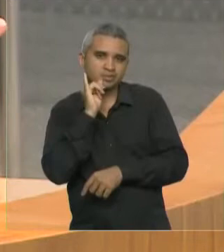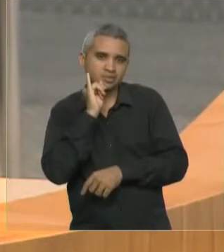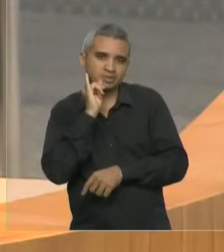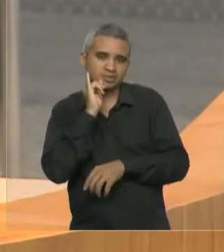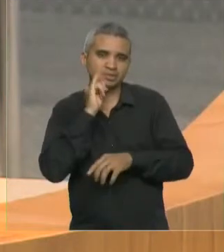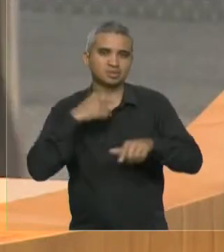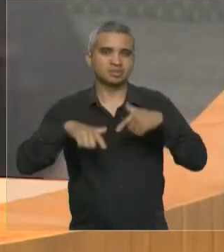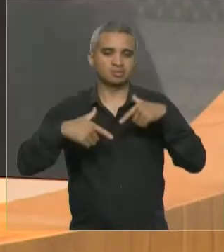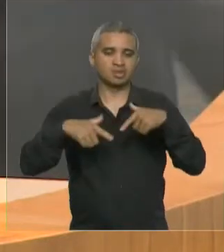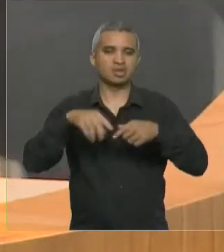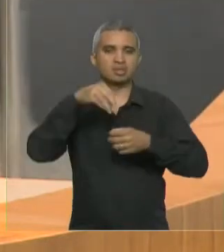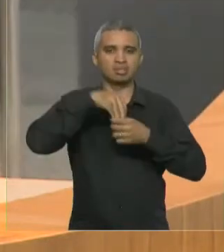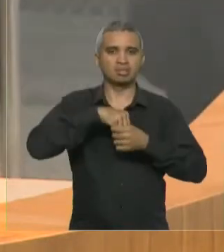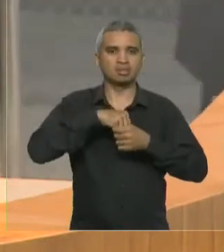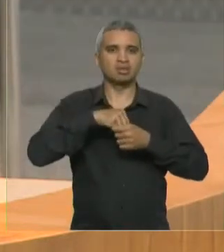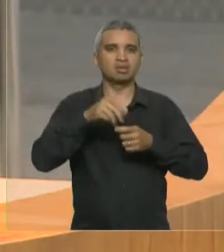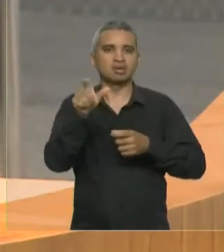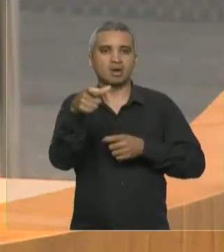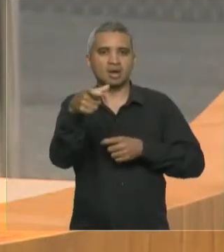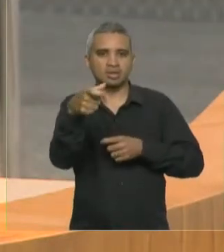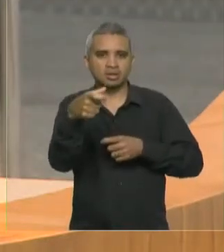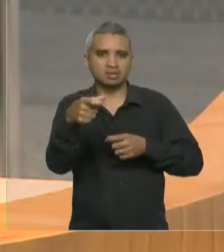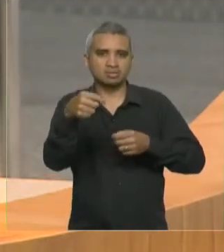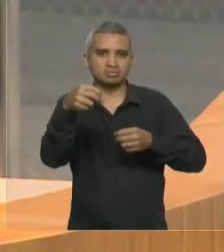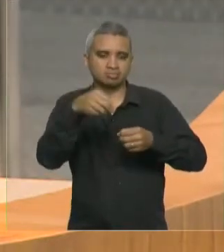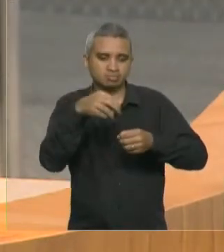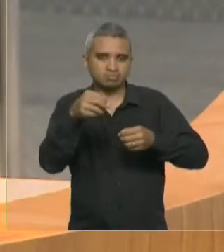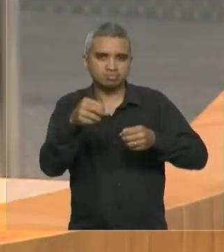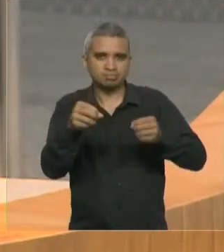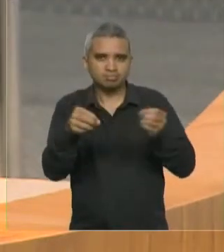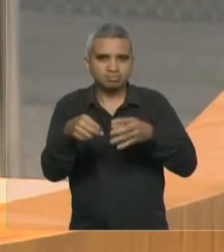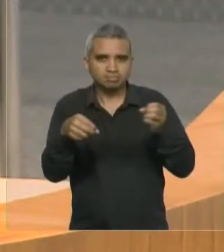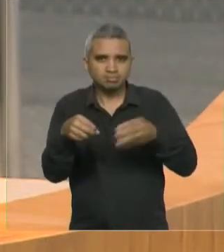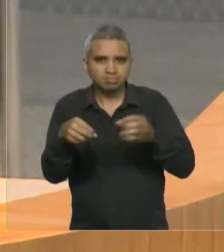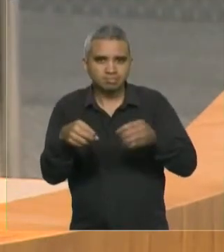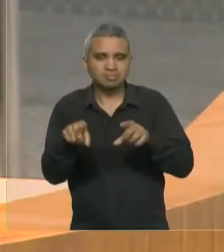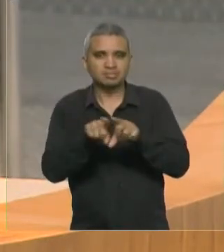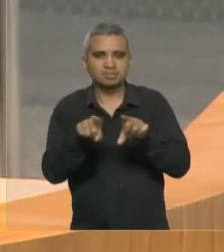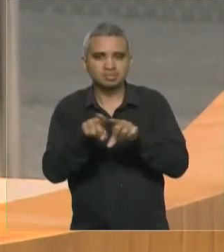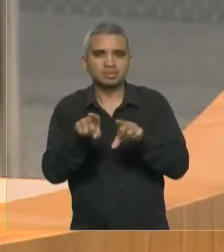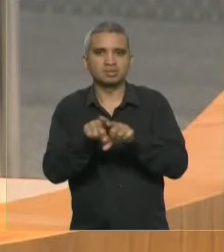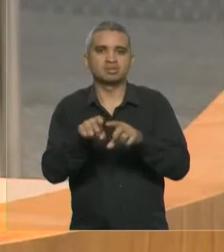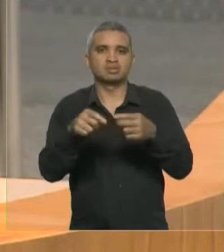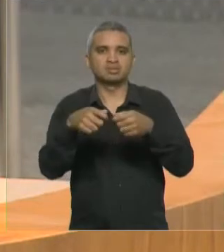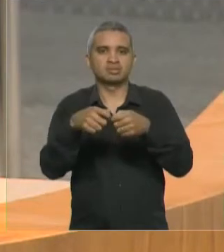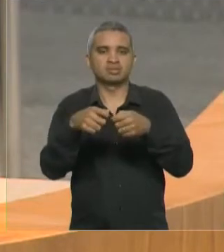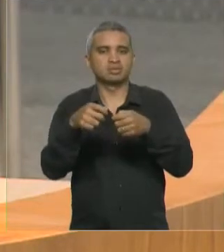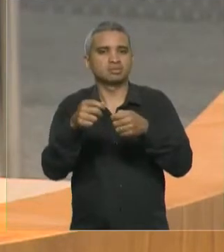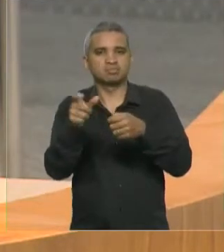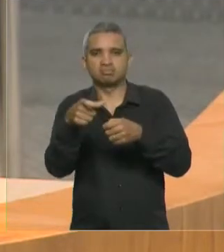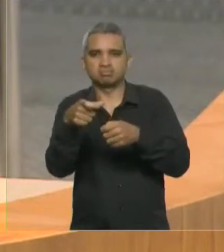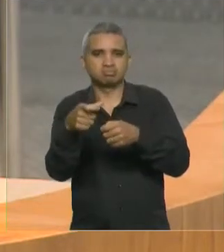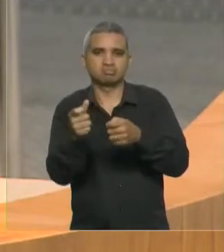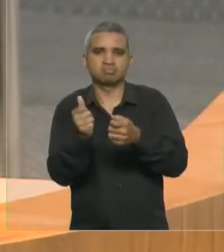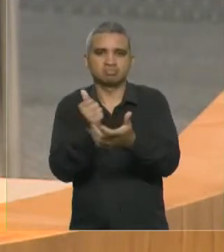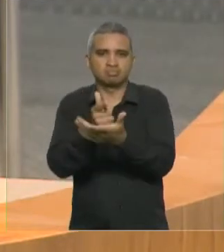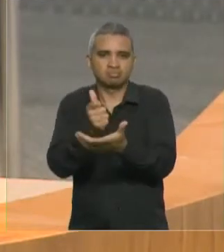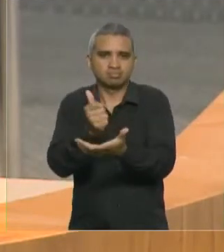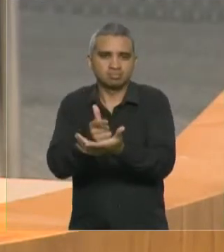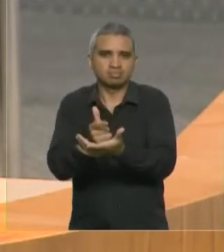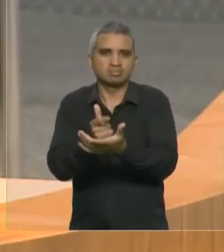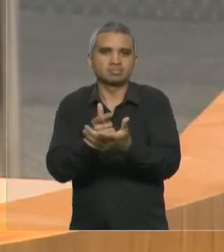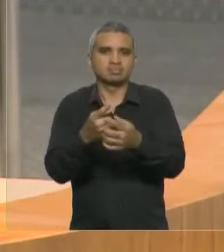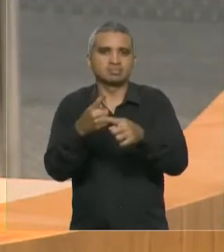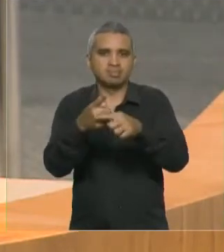bilhete único, a recarga da minha passagem, que precisa melhorar muito em nossa capital. Infelizmente, os estudantes não têm